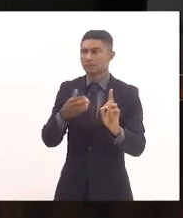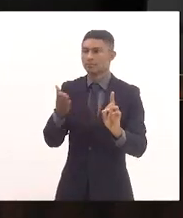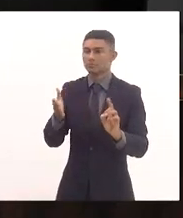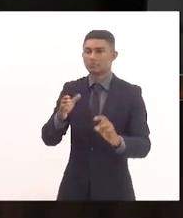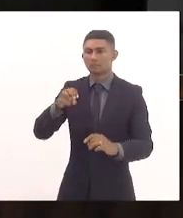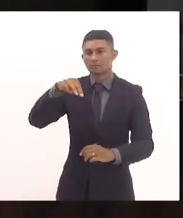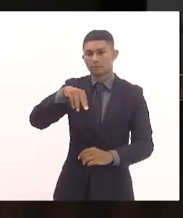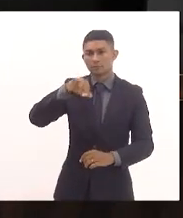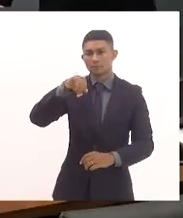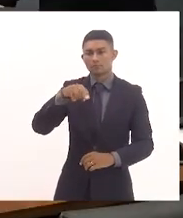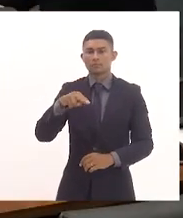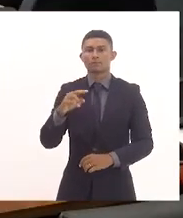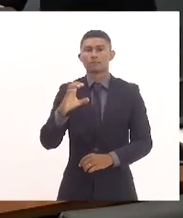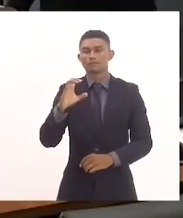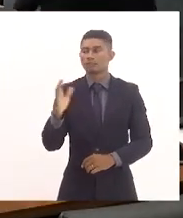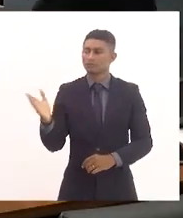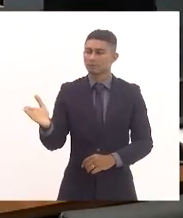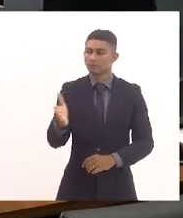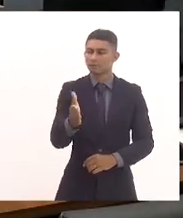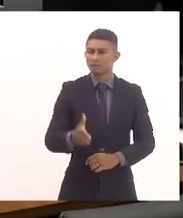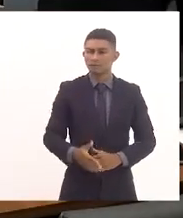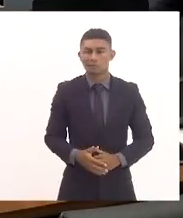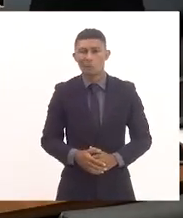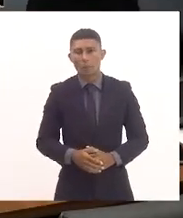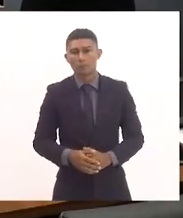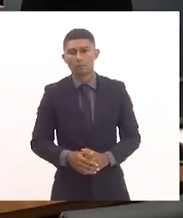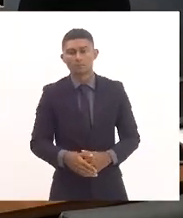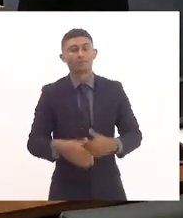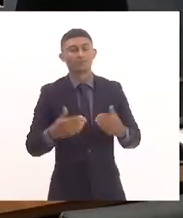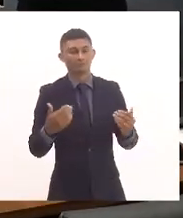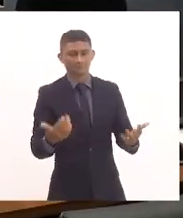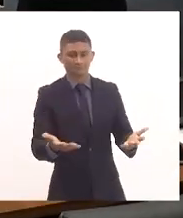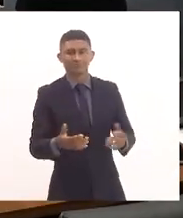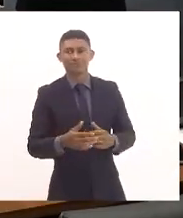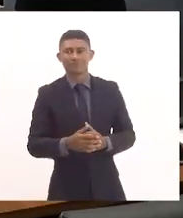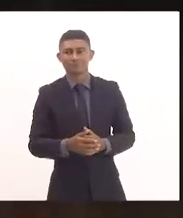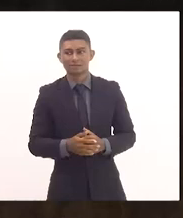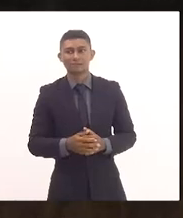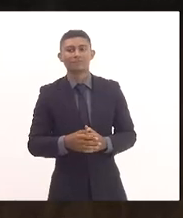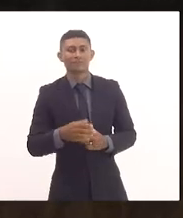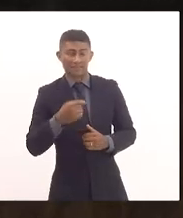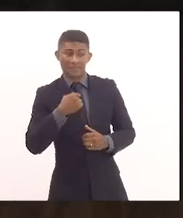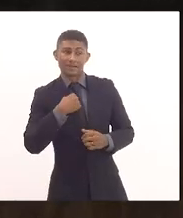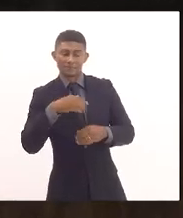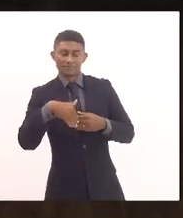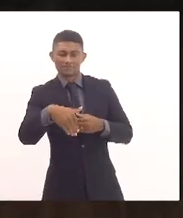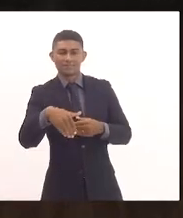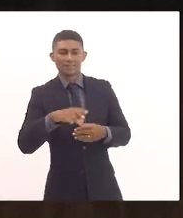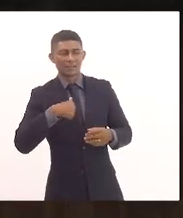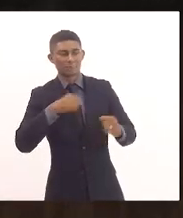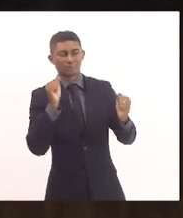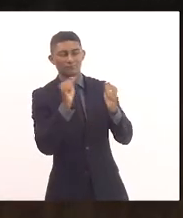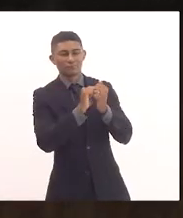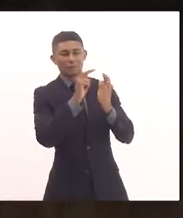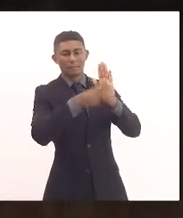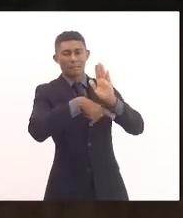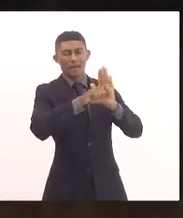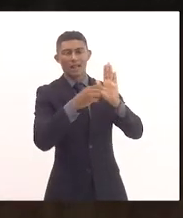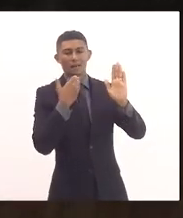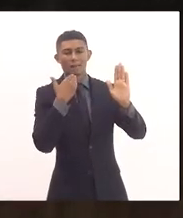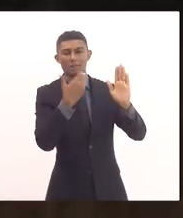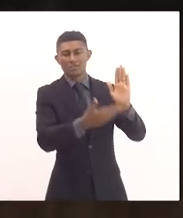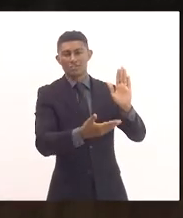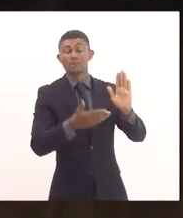Mink. Senhor presidente, enquanto eu não peço a coautoria, eu posso